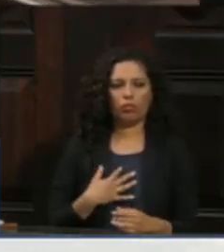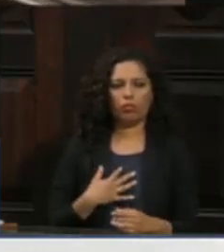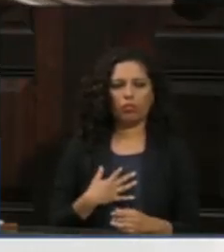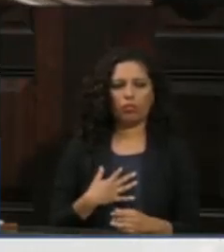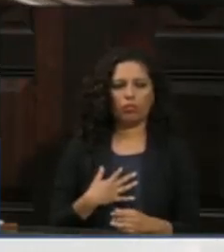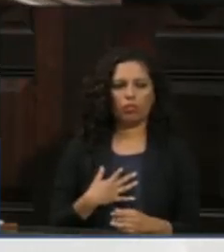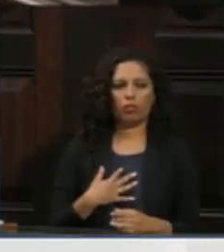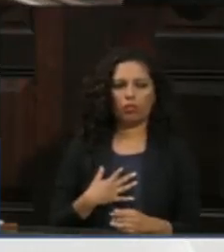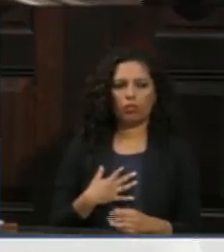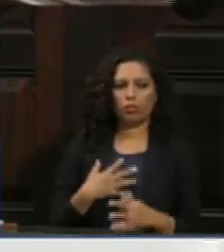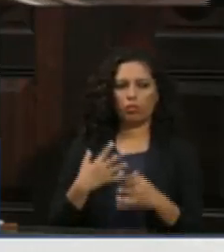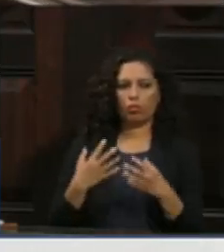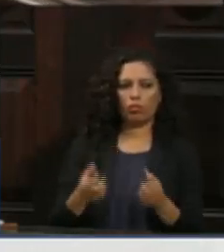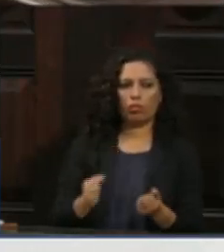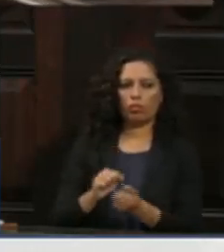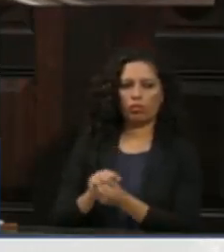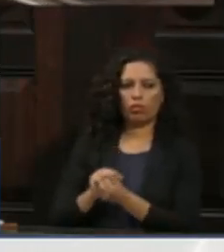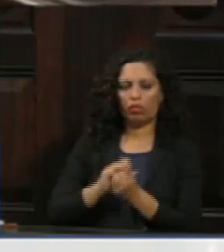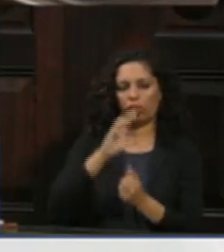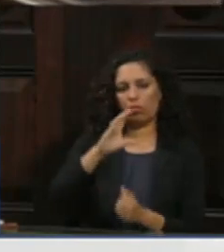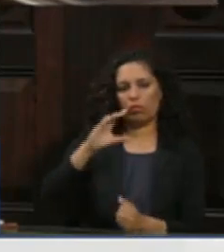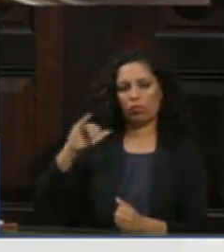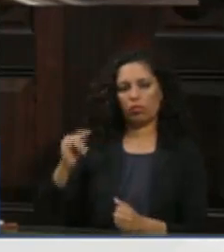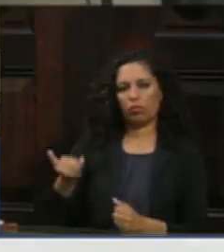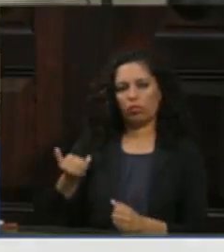Dr. Julianelli.